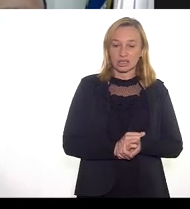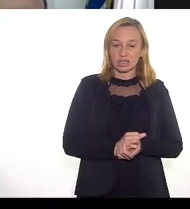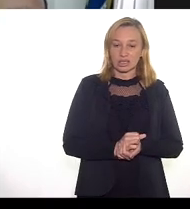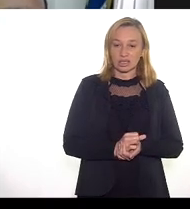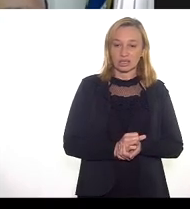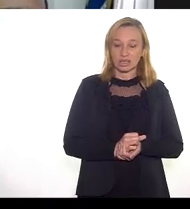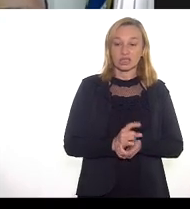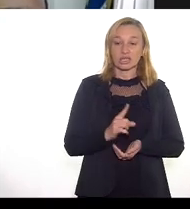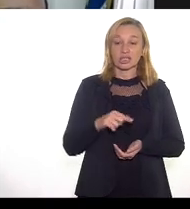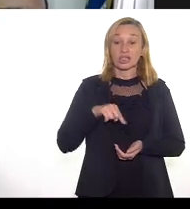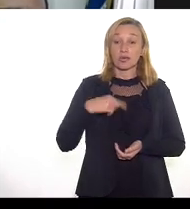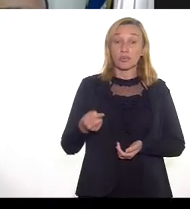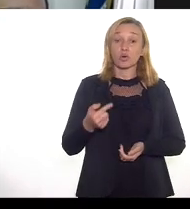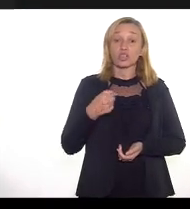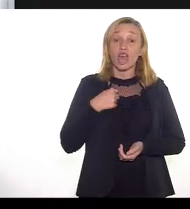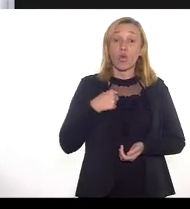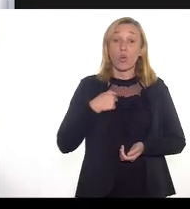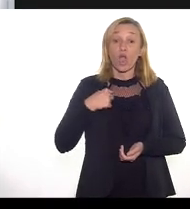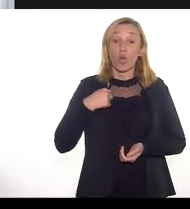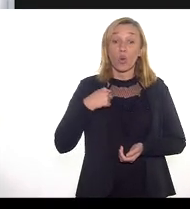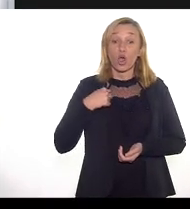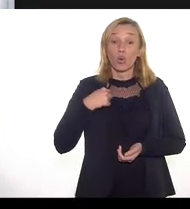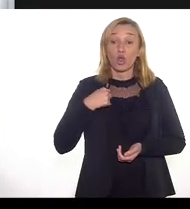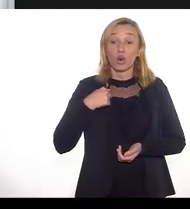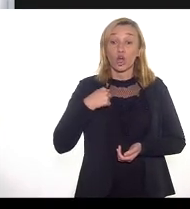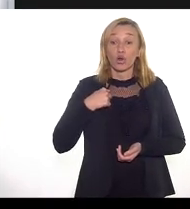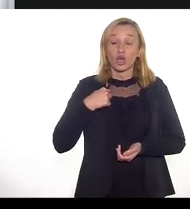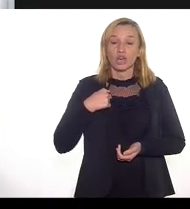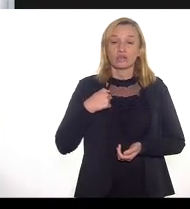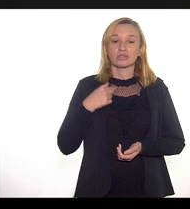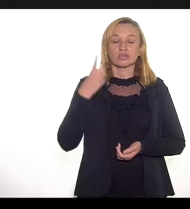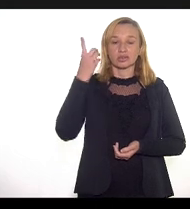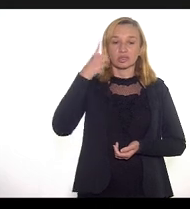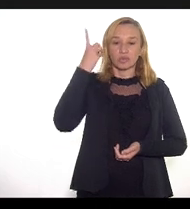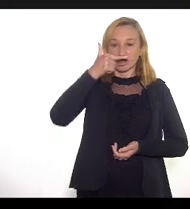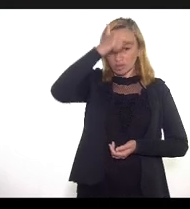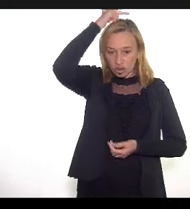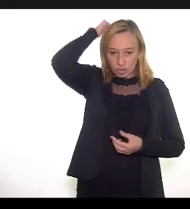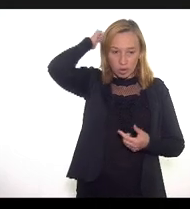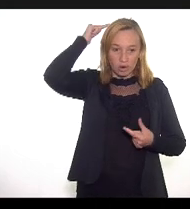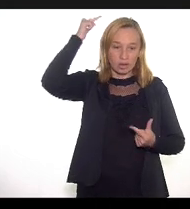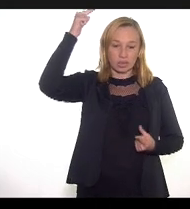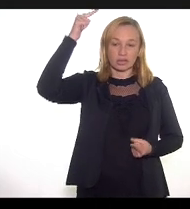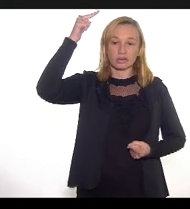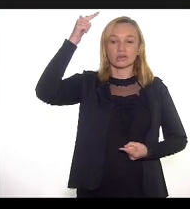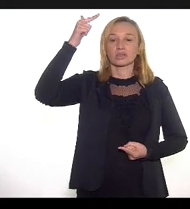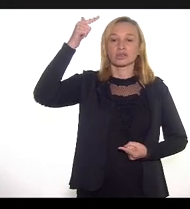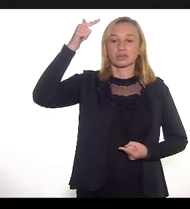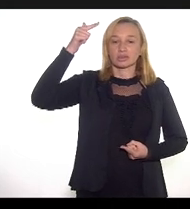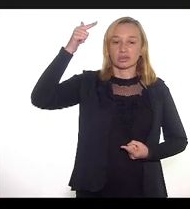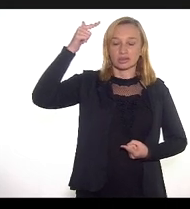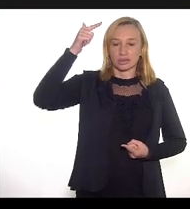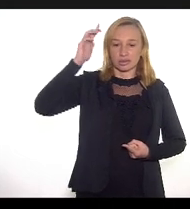Depois Luiz Paulo sou eu. Então vamos lá, presidente. Então escrito Luiz Paulo. Sou eu, né?